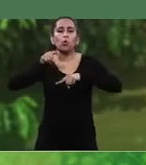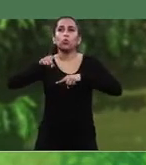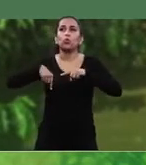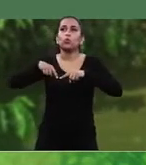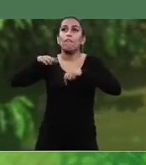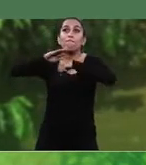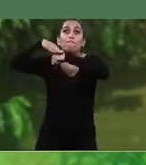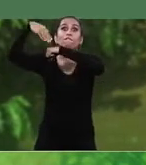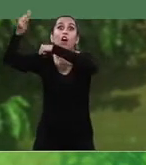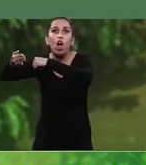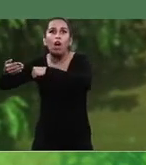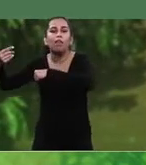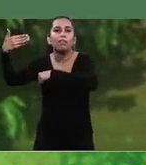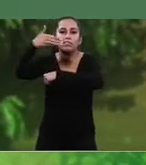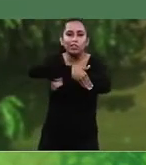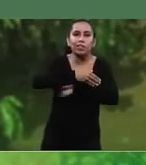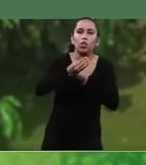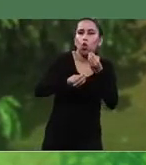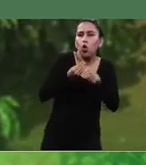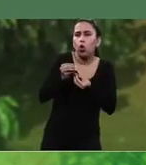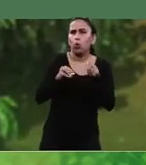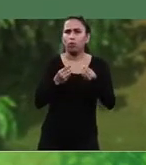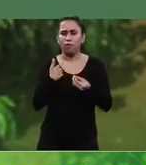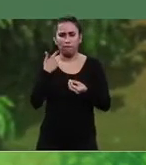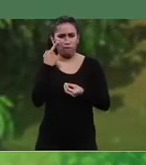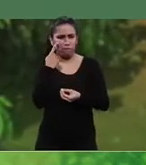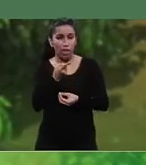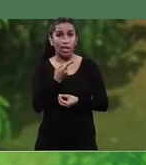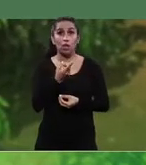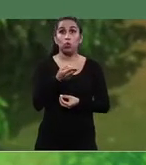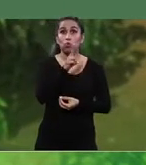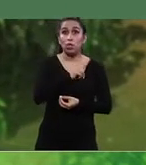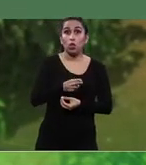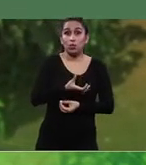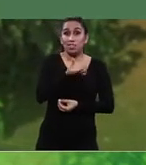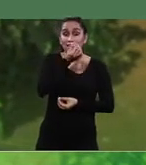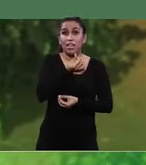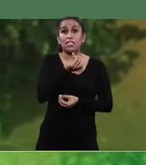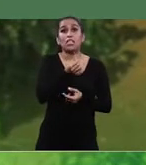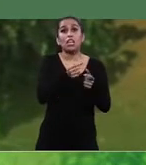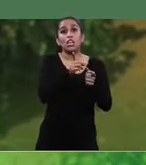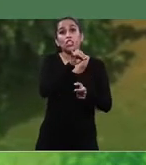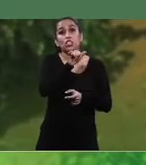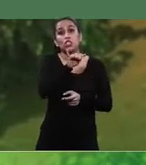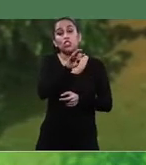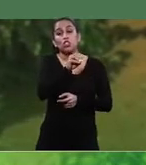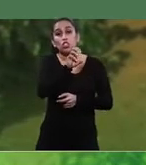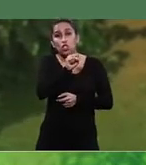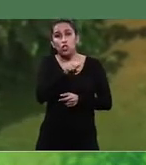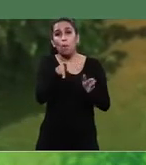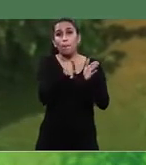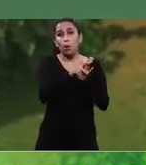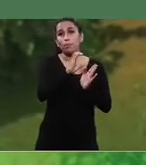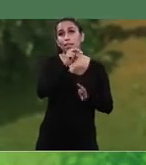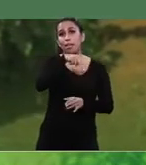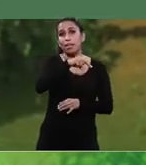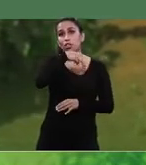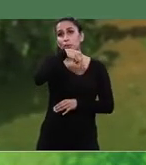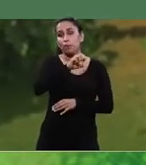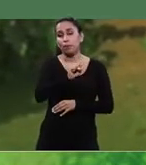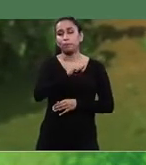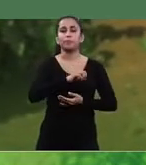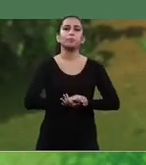SH, trabalhando com 6 primeiros dígitos da NCM, e essas são explicações mais metodológicas que são sempre